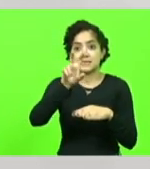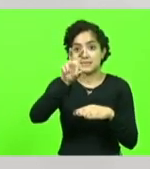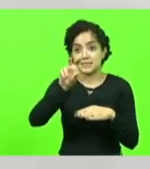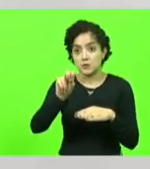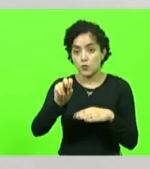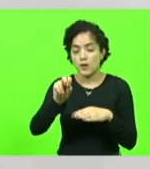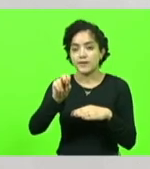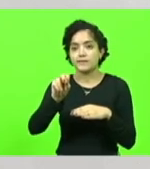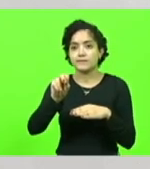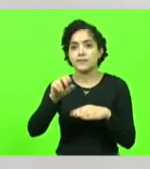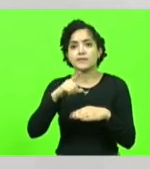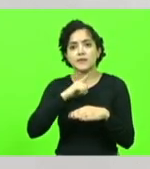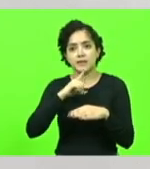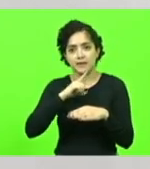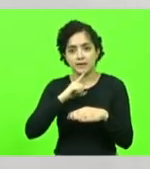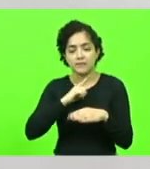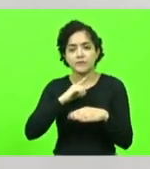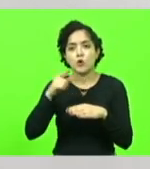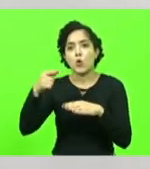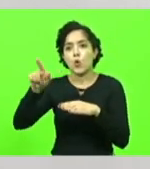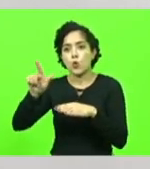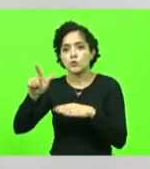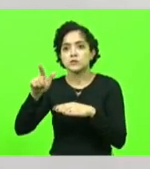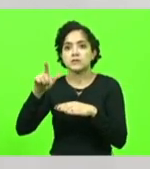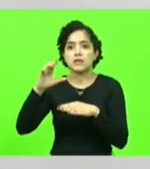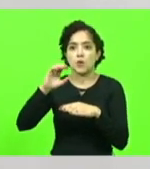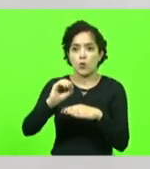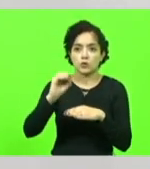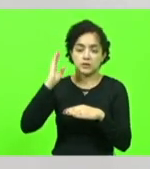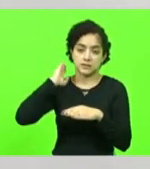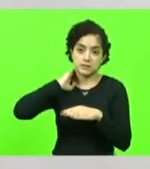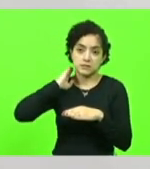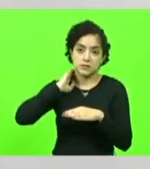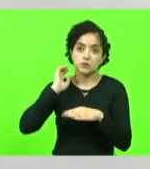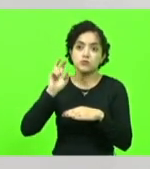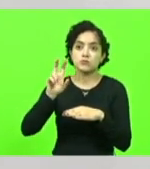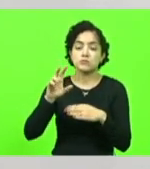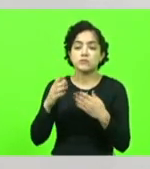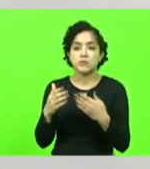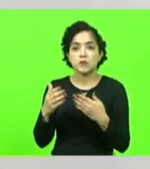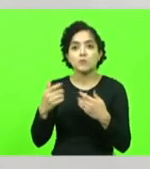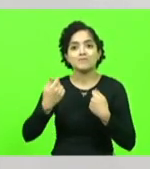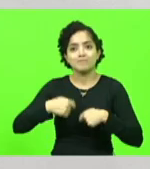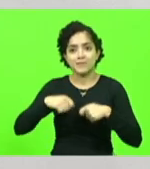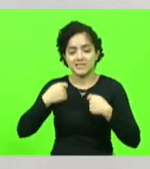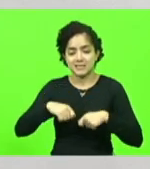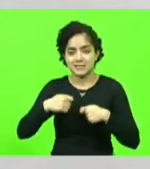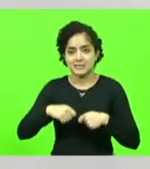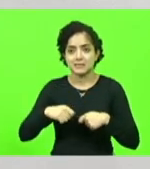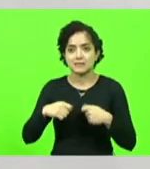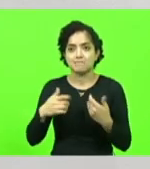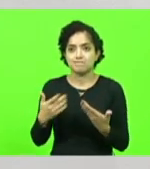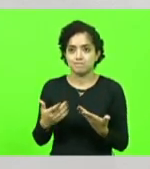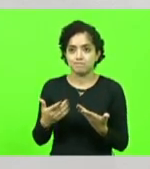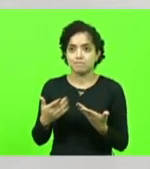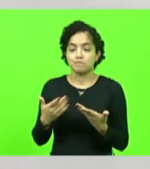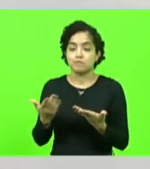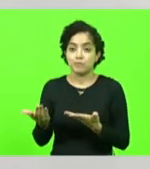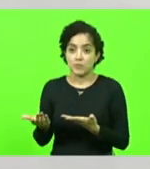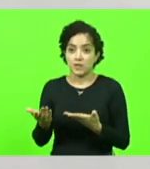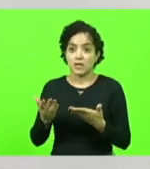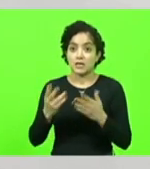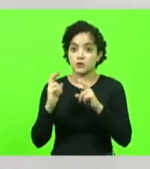castrações. Painel, 50 castrações. Otacílio Costa também. Então, a gente precisa ter essas ações. Além desse